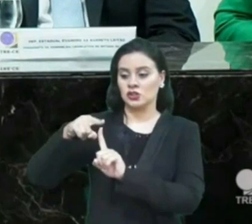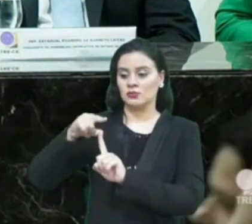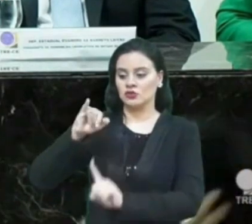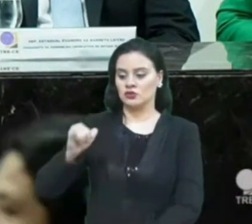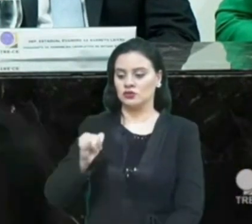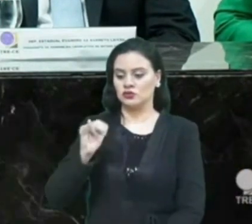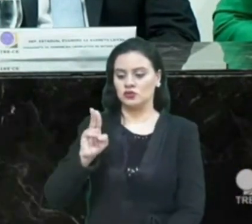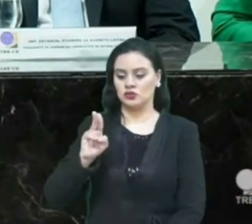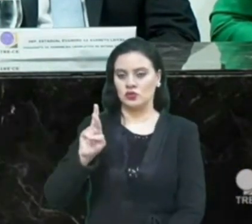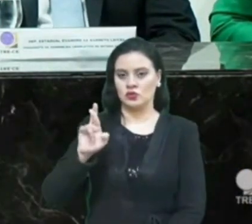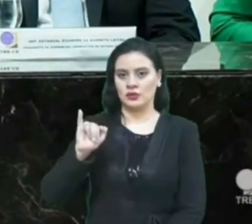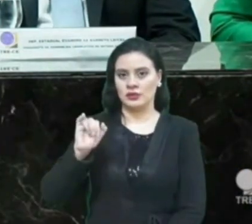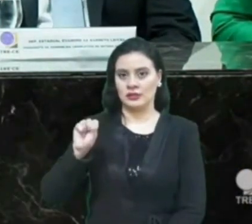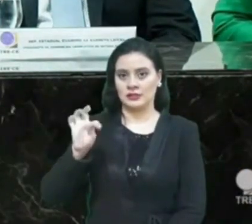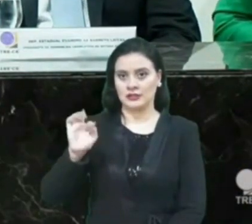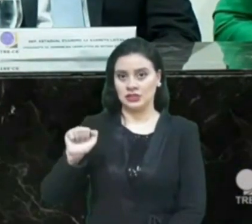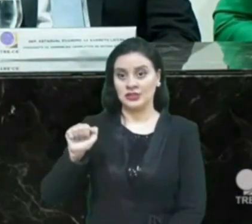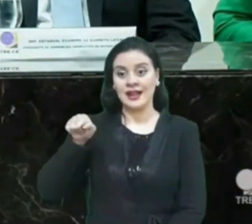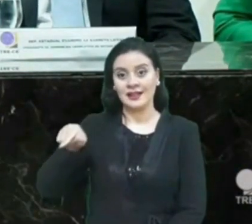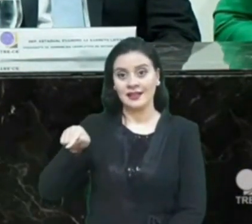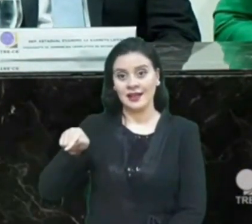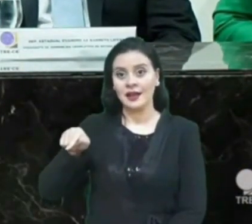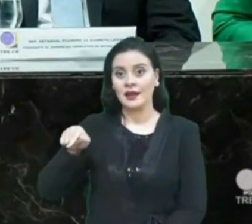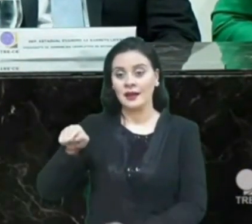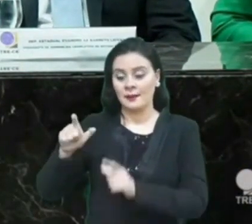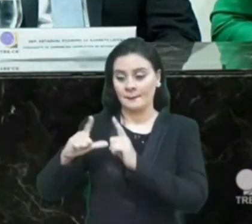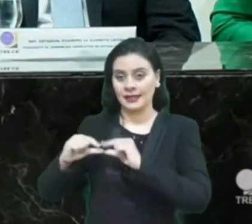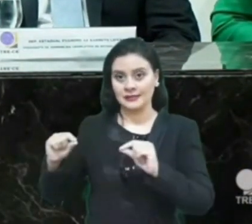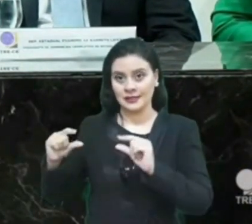Brasília, também são 7 integrantes.